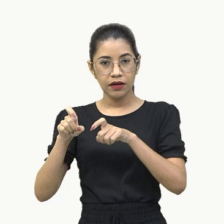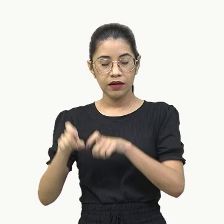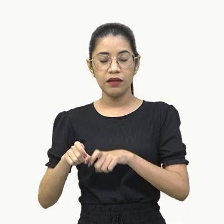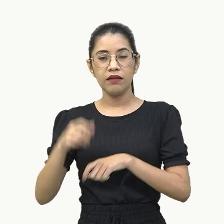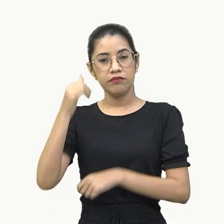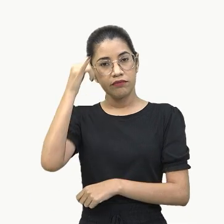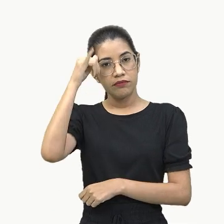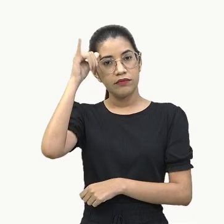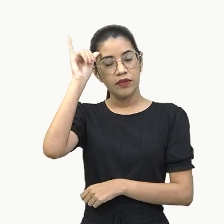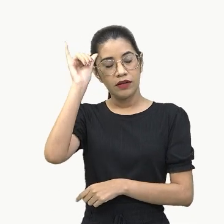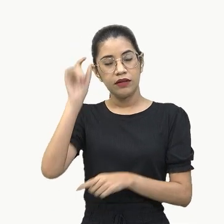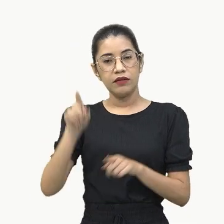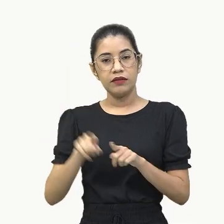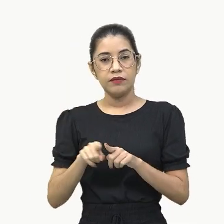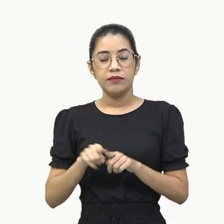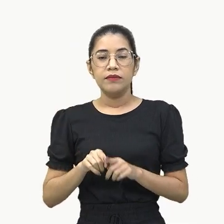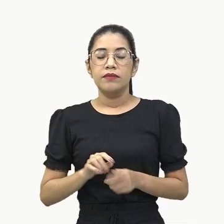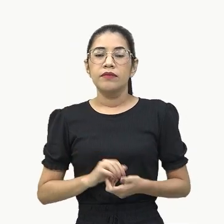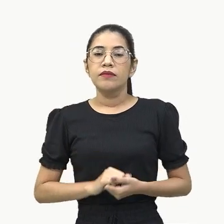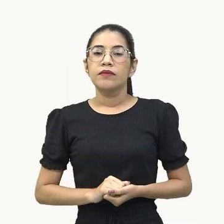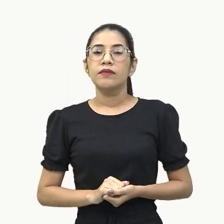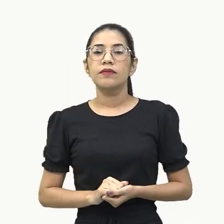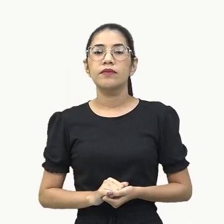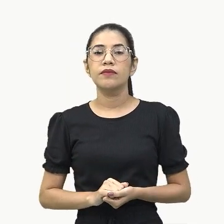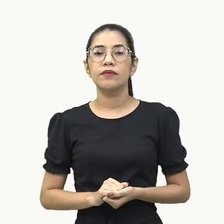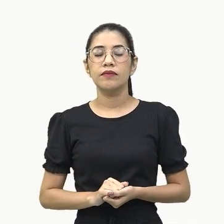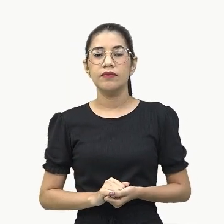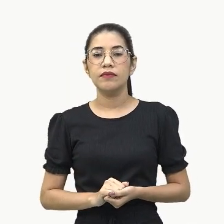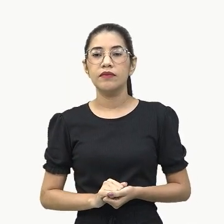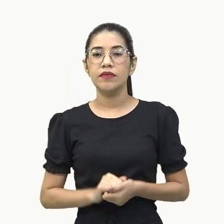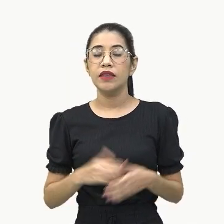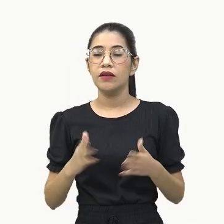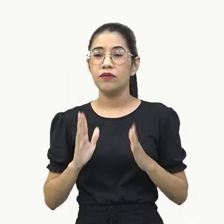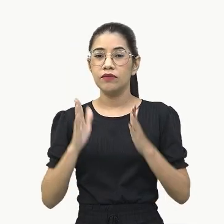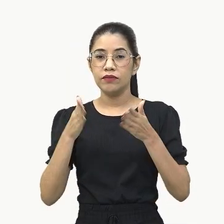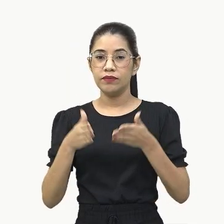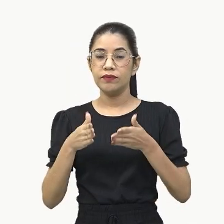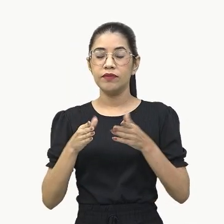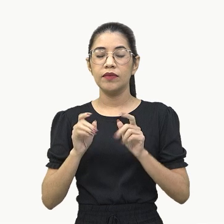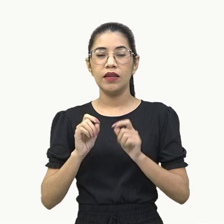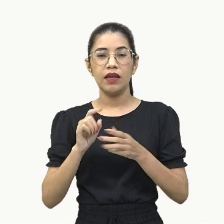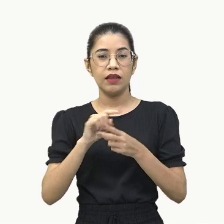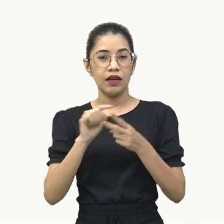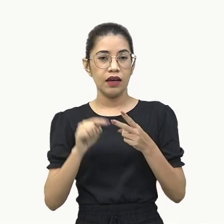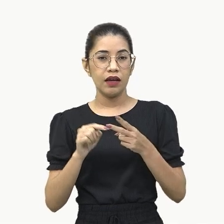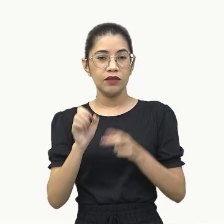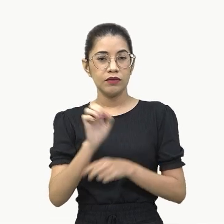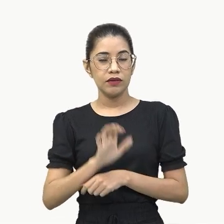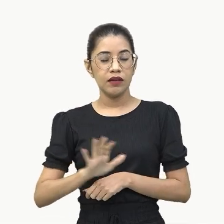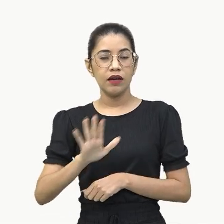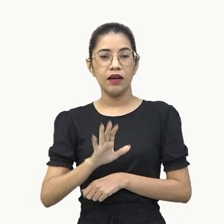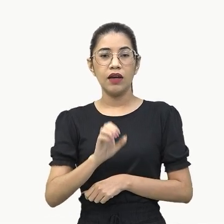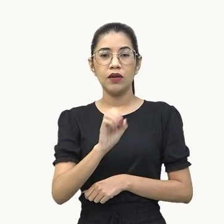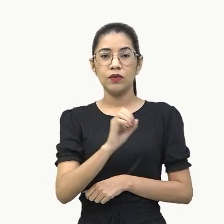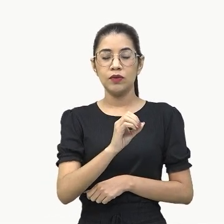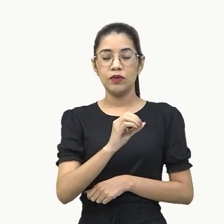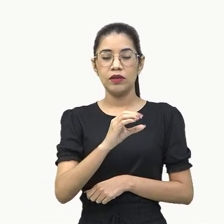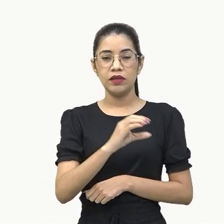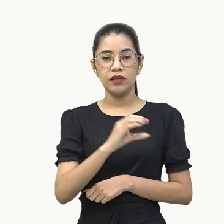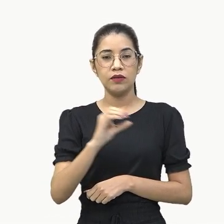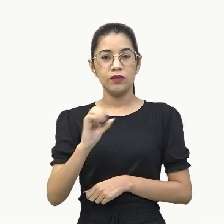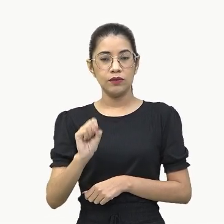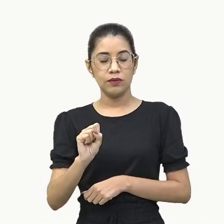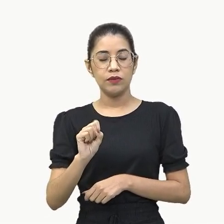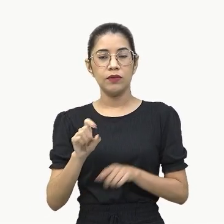agricultura da pecuária né então nós temos essa concentração de rotas nessas duas regiões na região Centro Sul